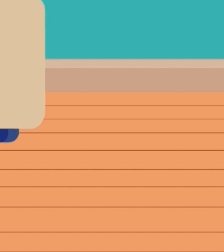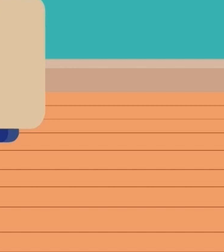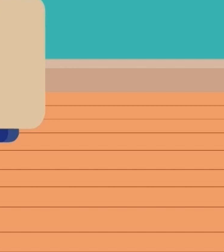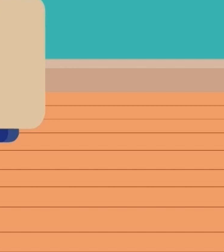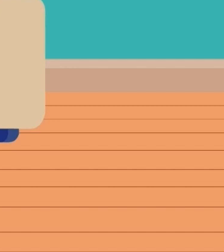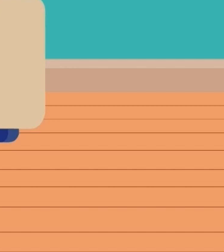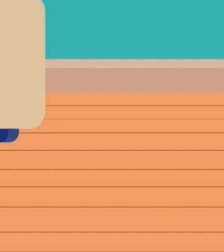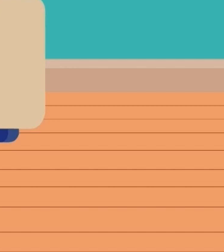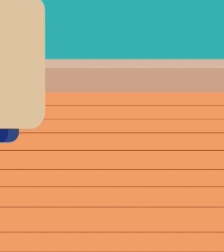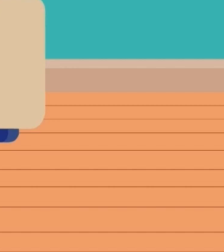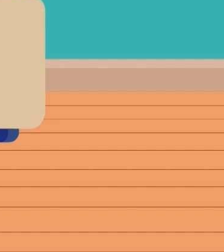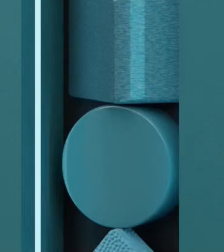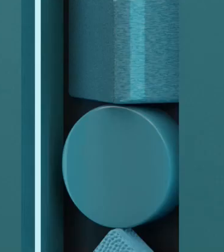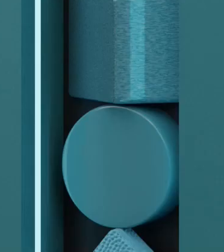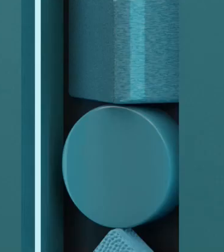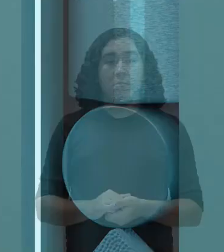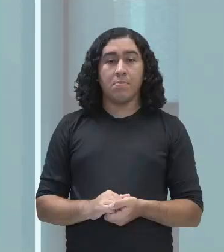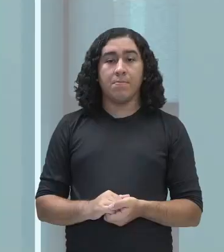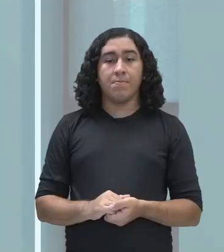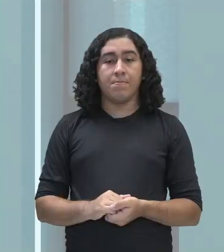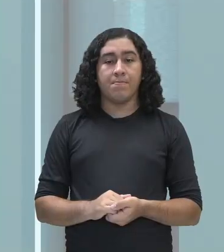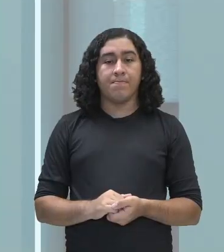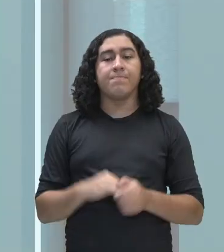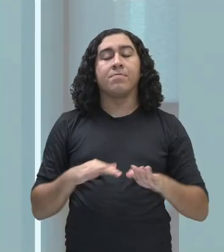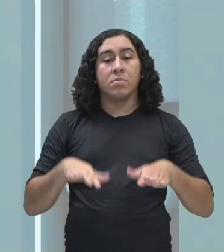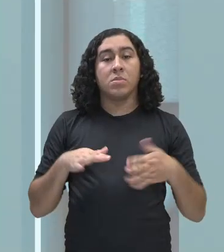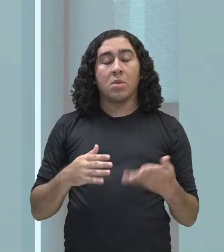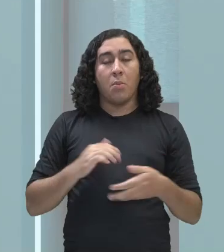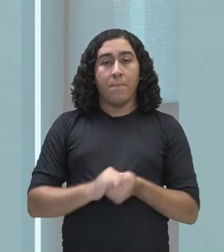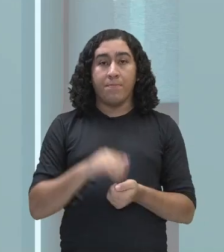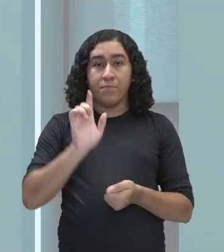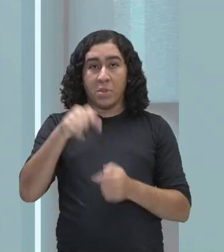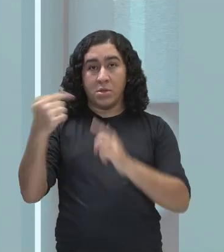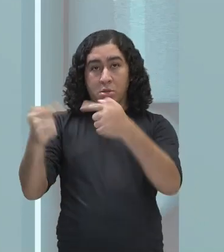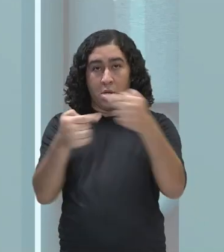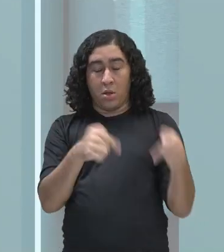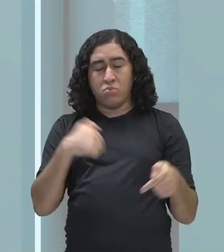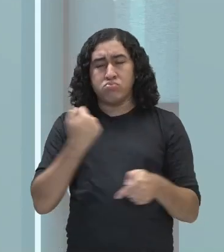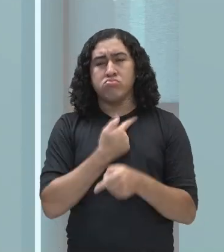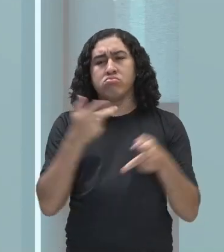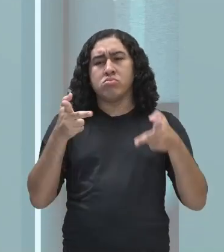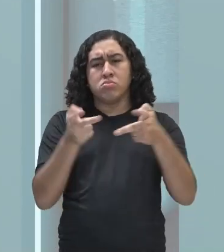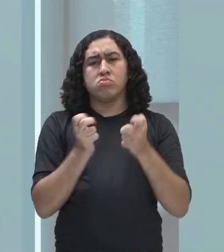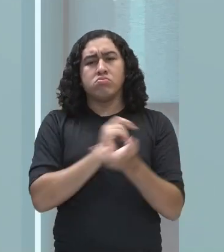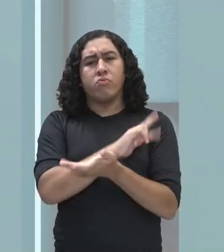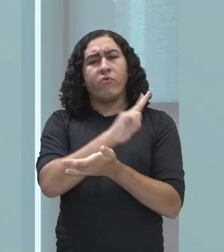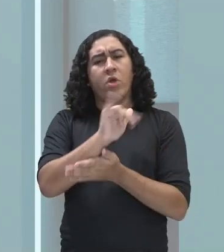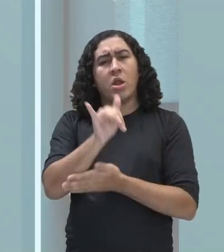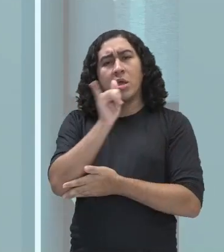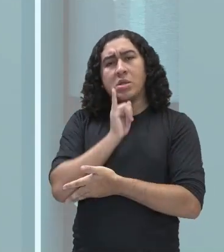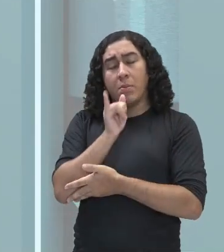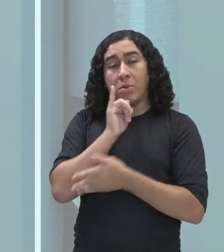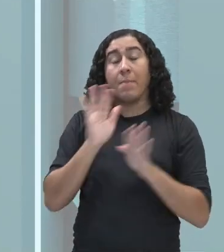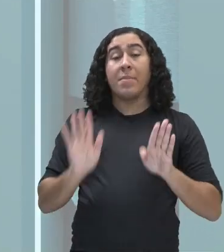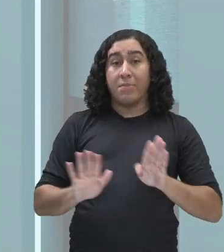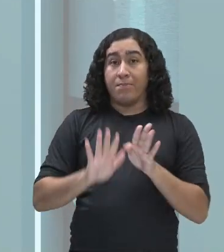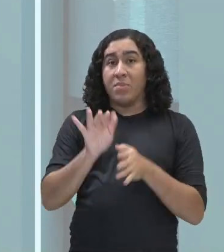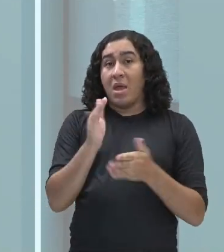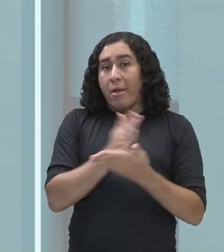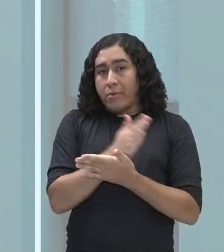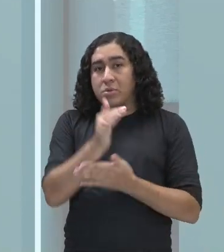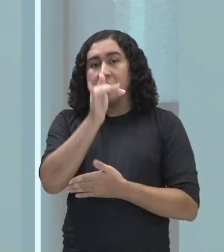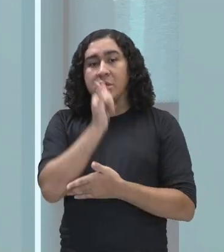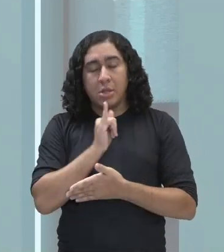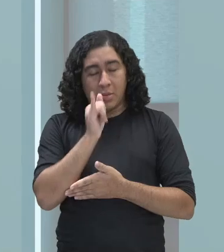want to read it. Então, nesse short dialogue, nós vimos vários exemplos aí, né? Vários não, mas alguns exemplos, pelo